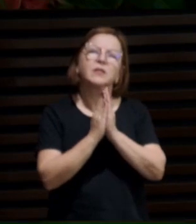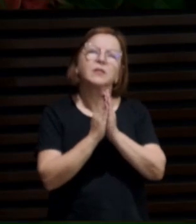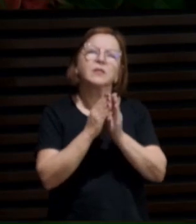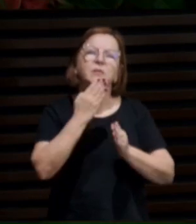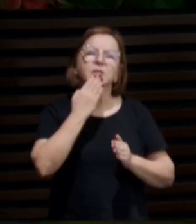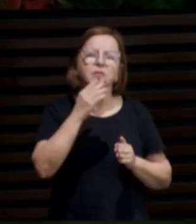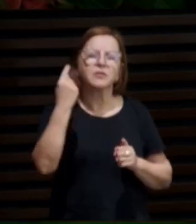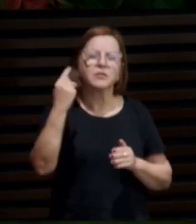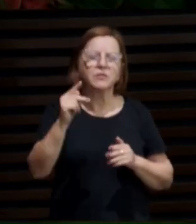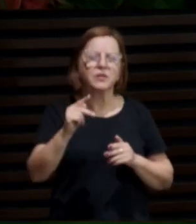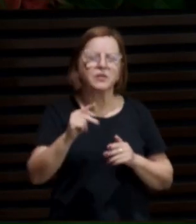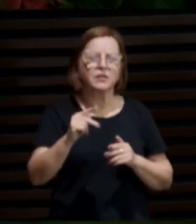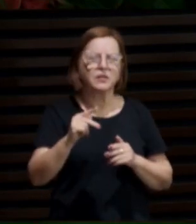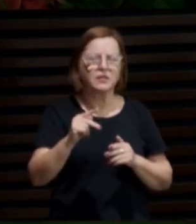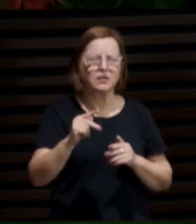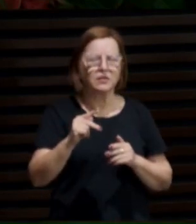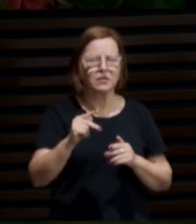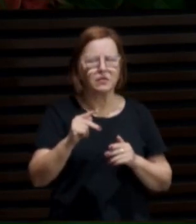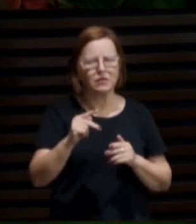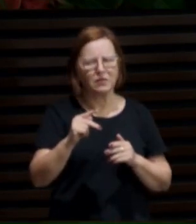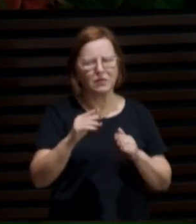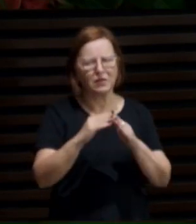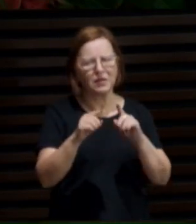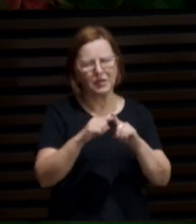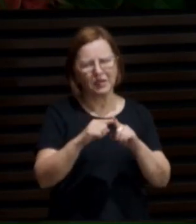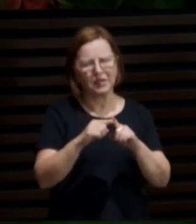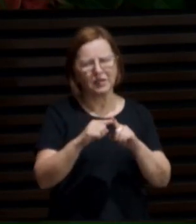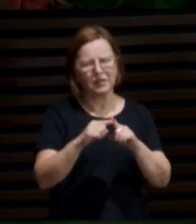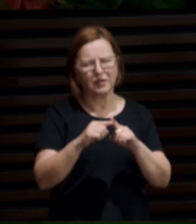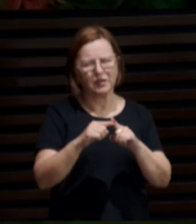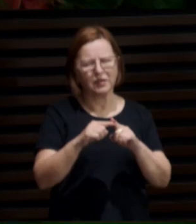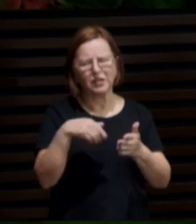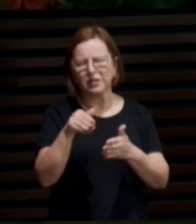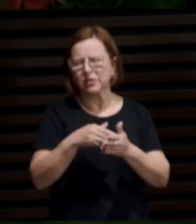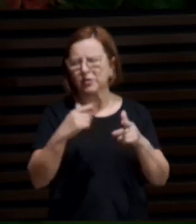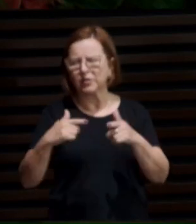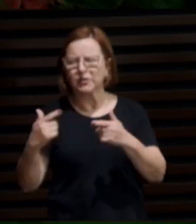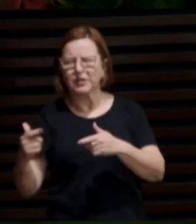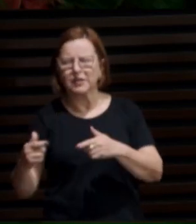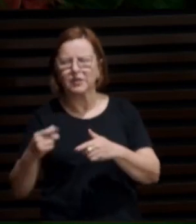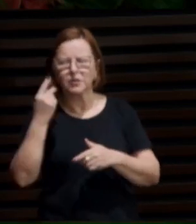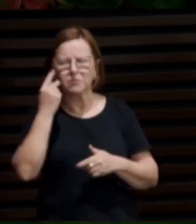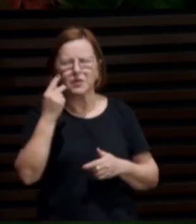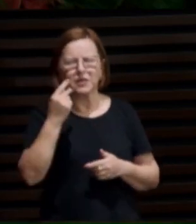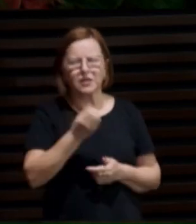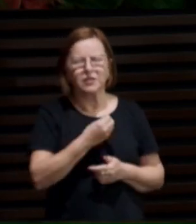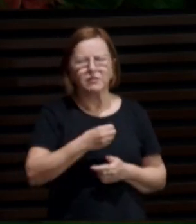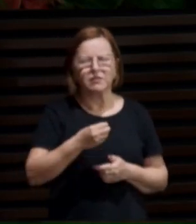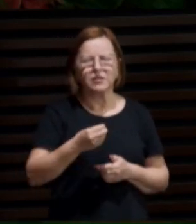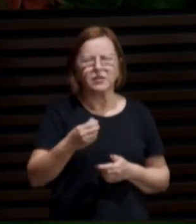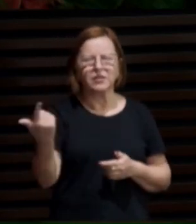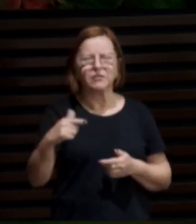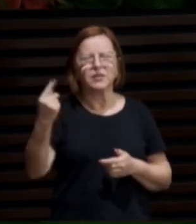tua igreja, não só aqui em Londrina, mas em todos os lugares, para que um avivamento do teu Santo Espírito leve a um